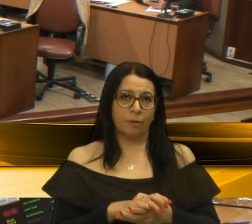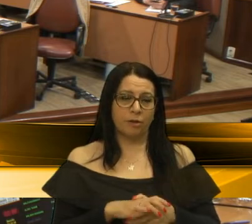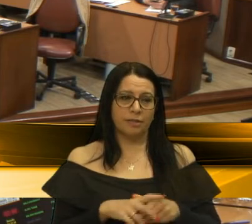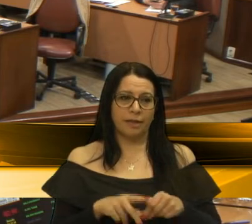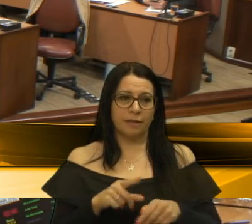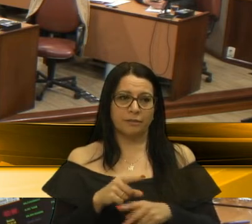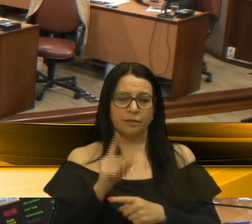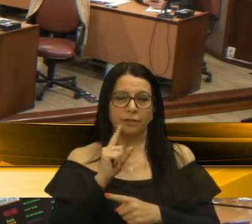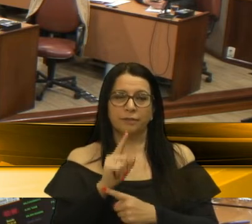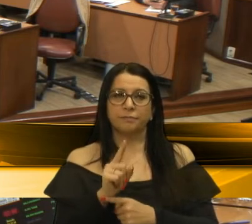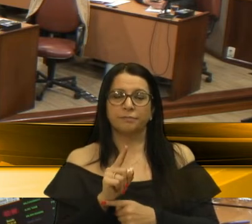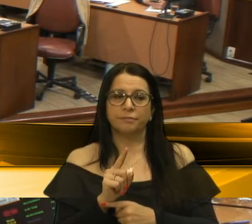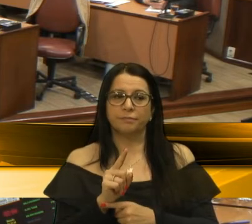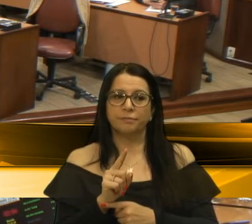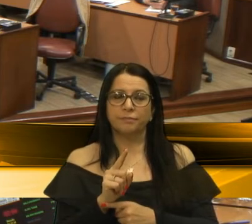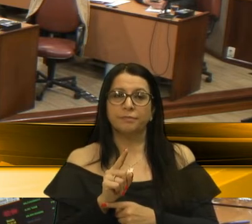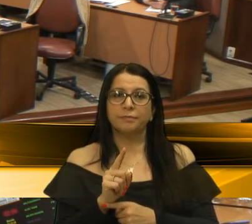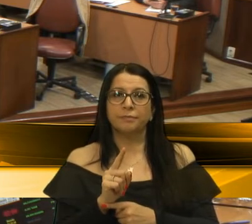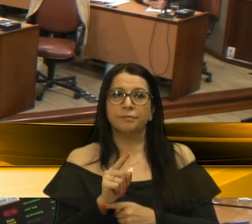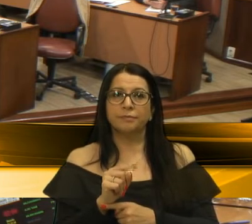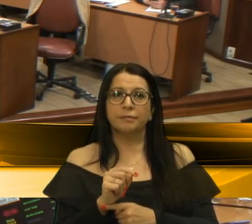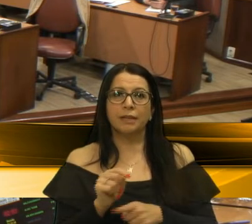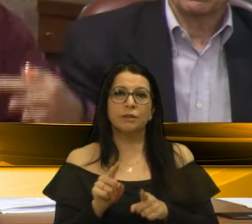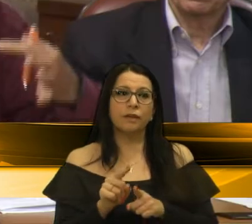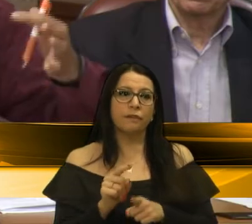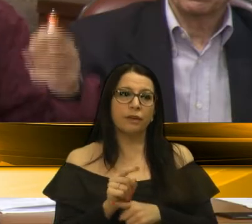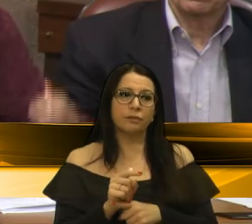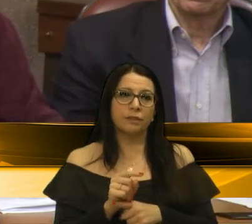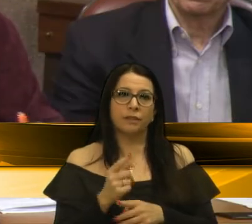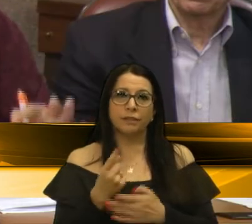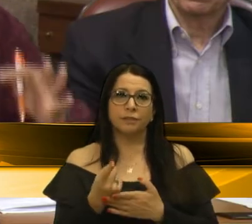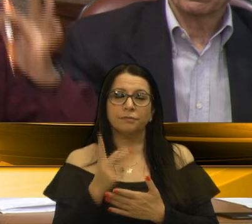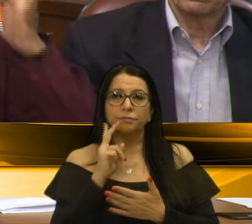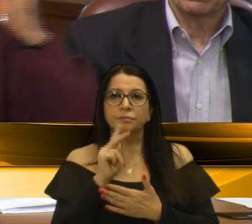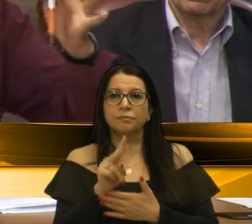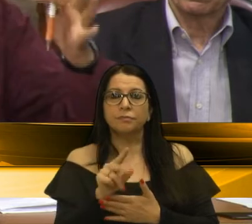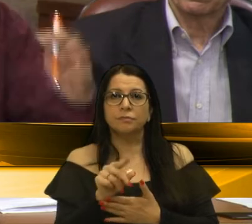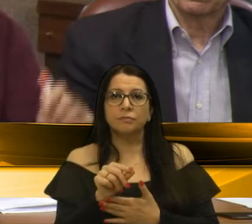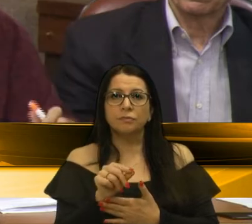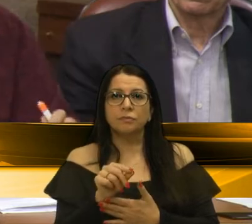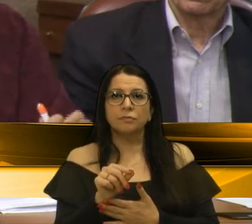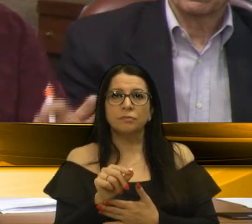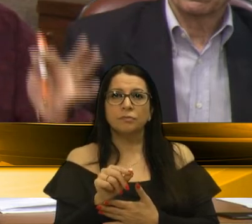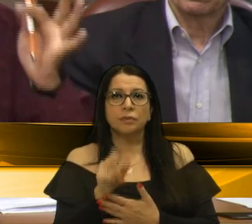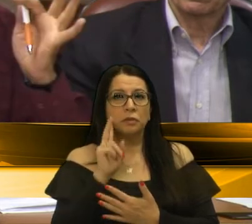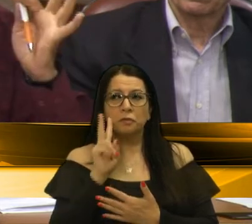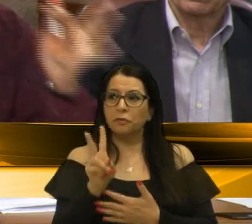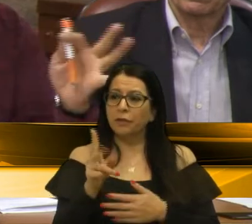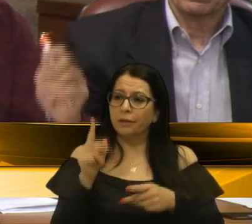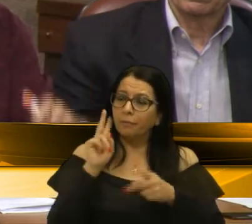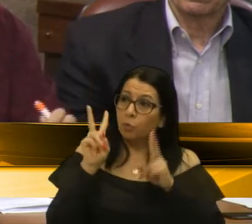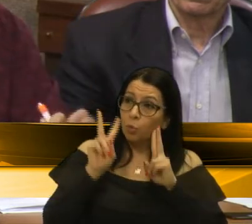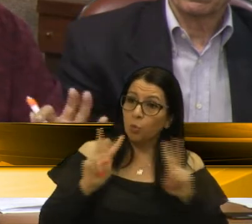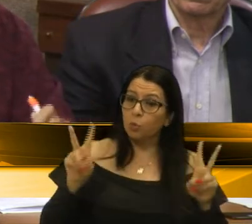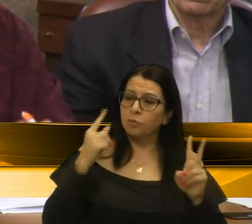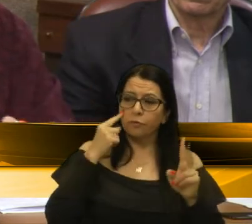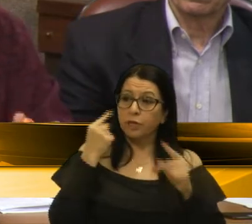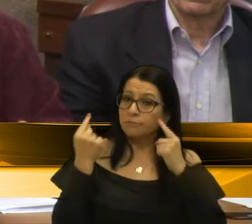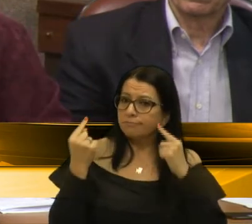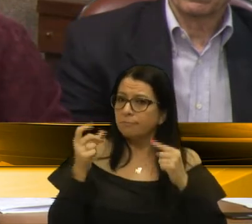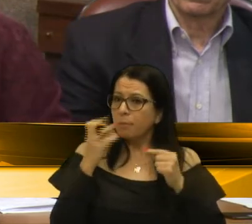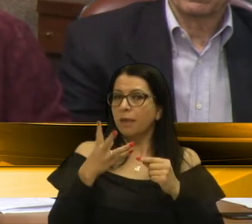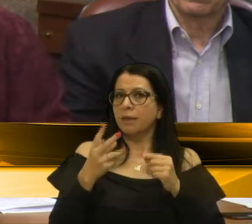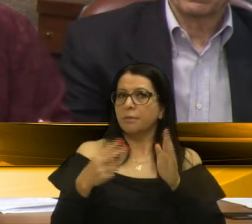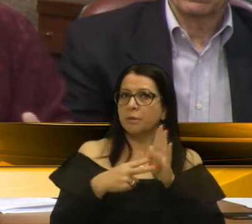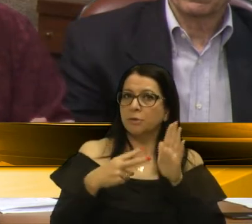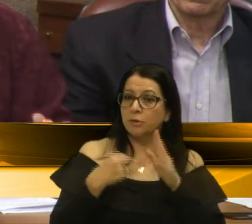assunto. Começando para conscientização dos motoristas, golpe de vista, eles têm que ter golpe de vista quando a gente